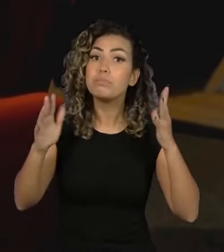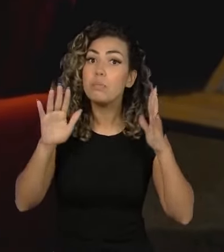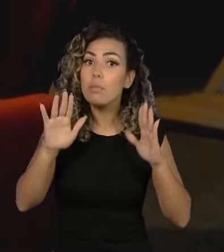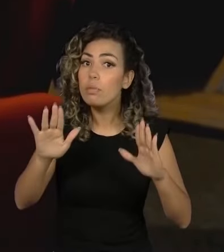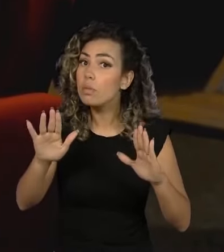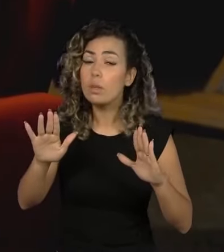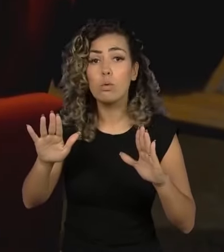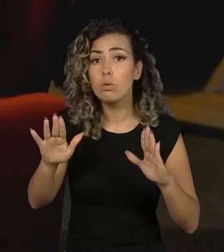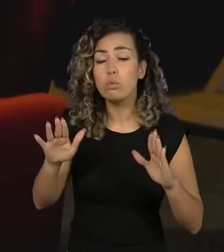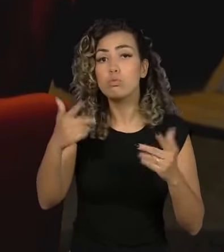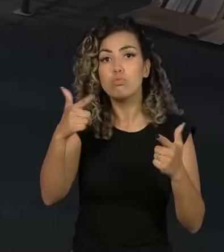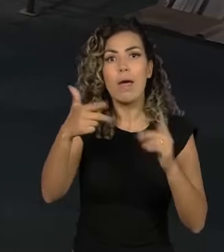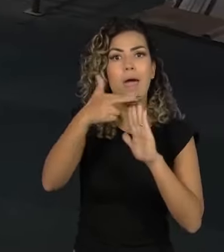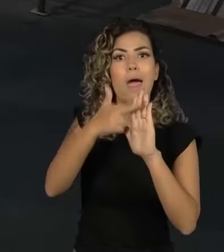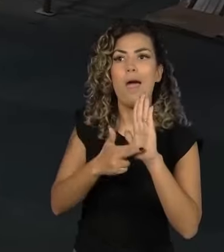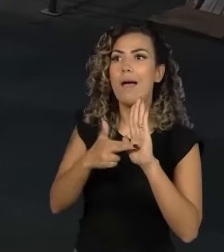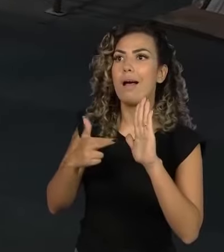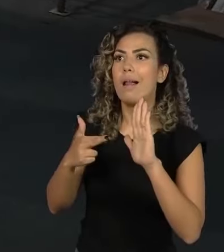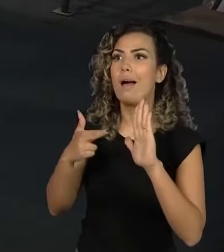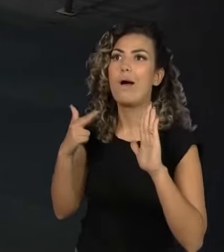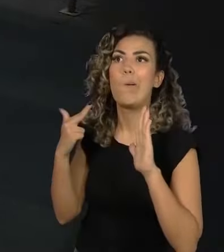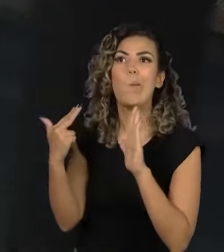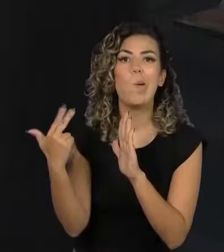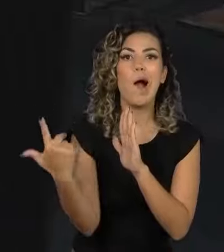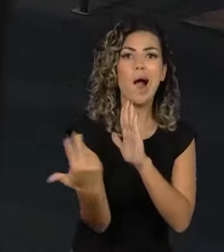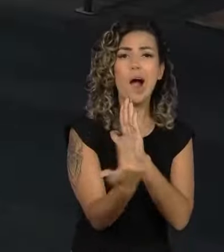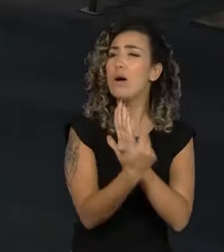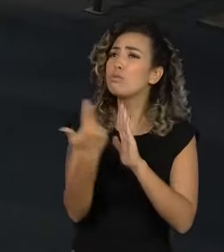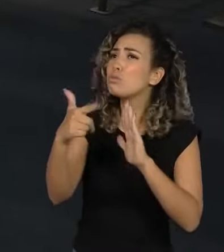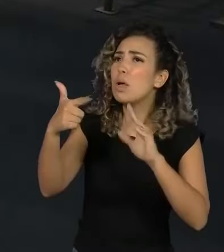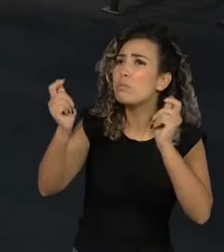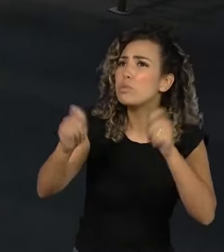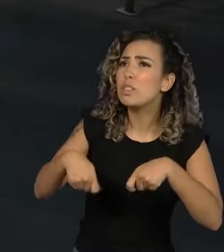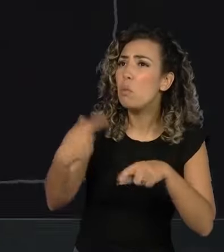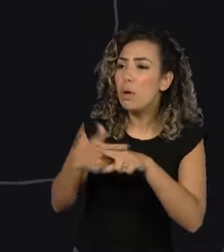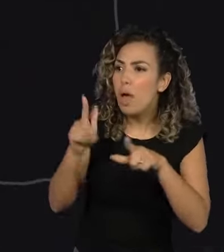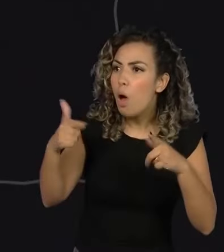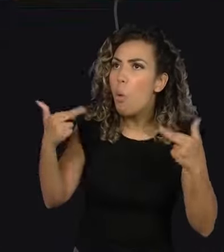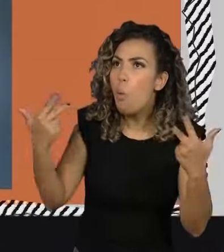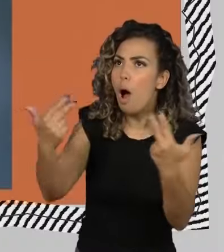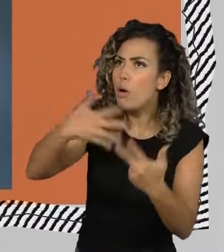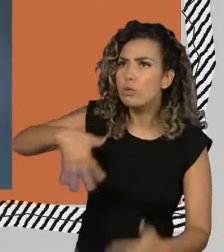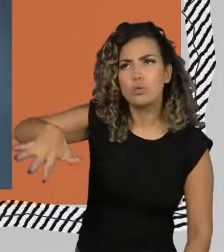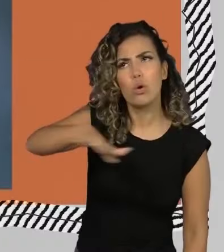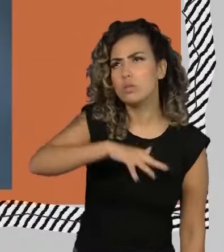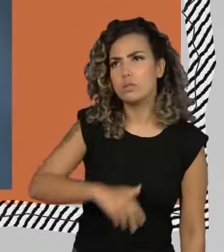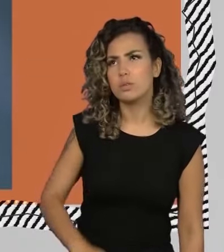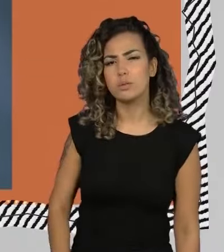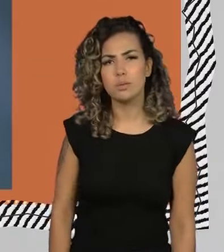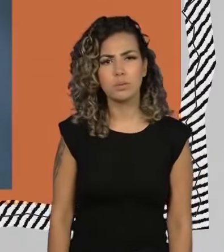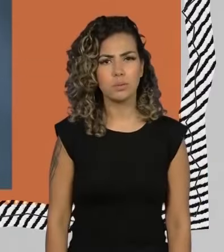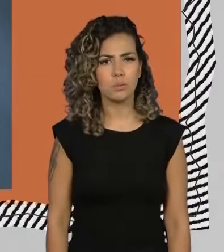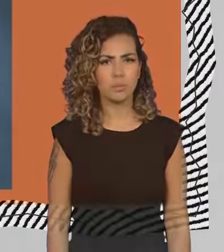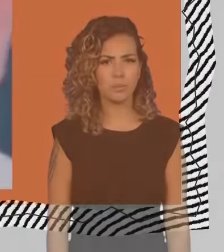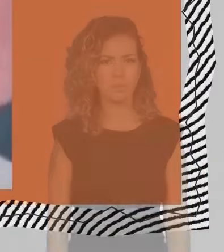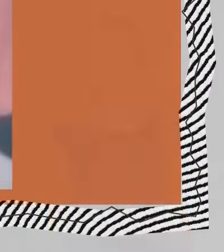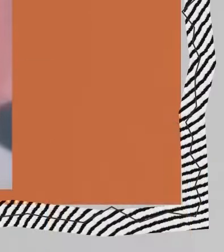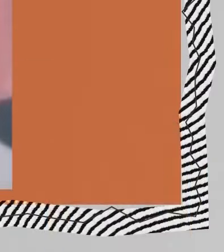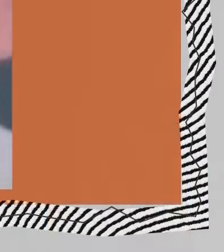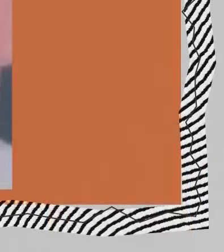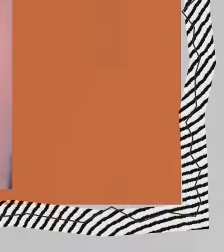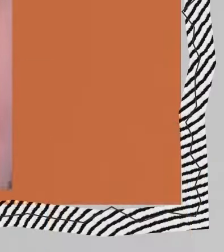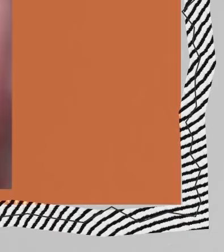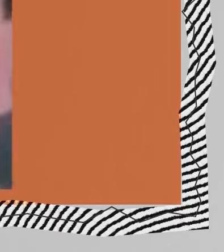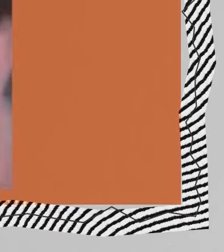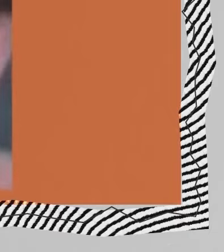possível não é E por que não é porque não tem para todo mundo eu tenho você não tem eu